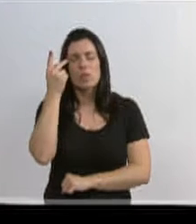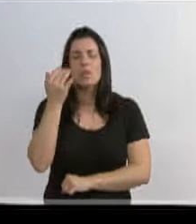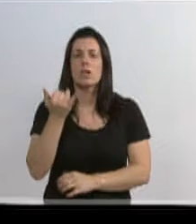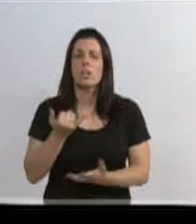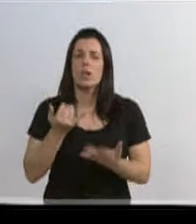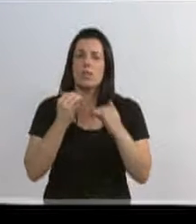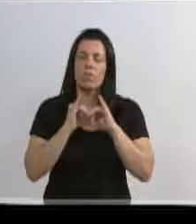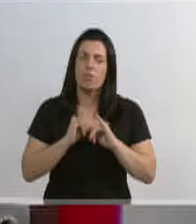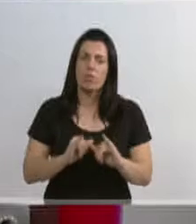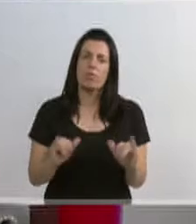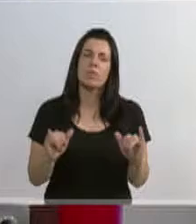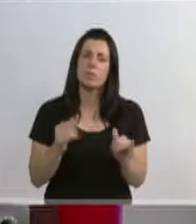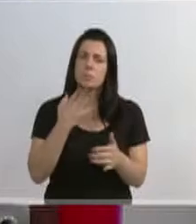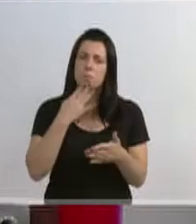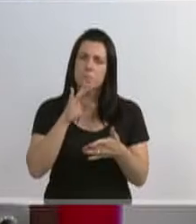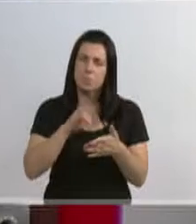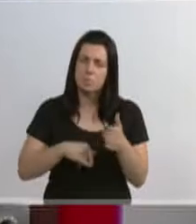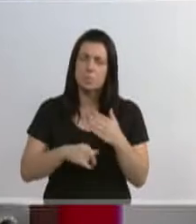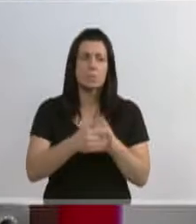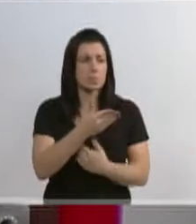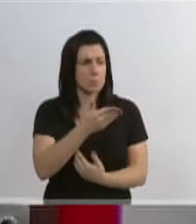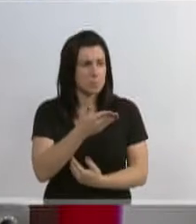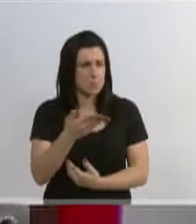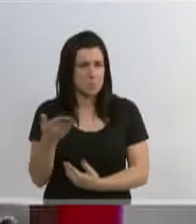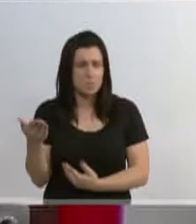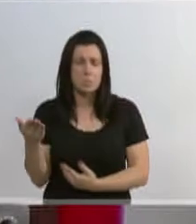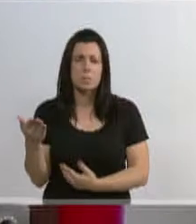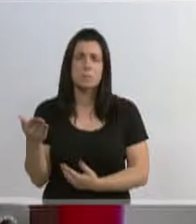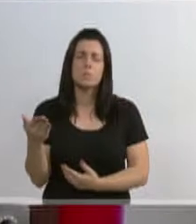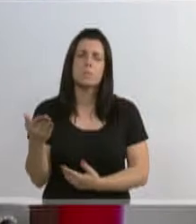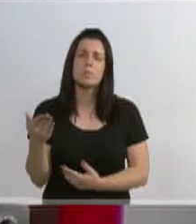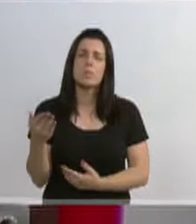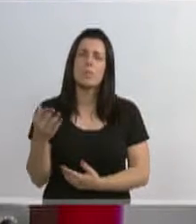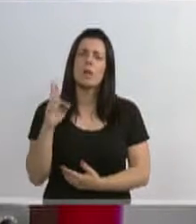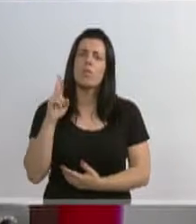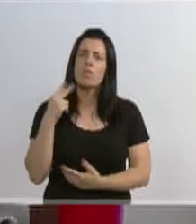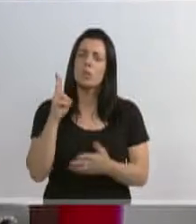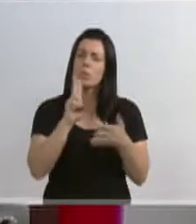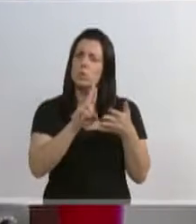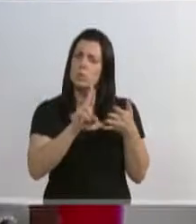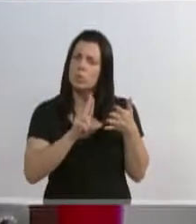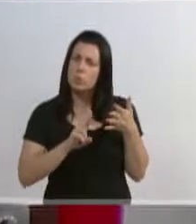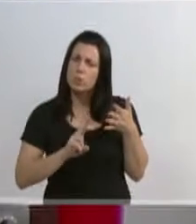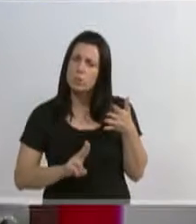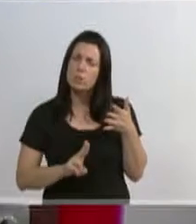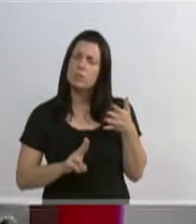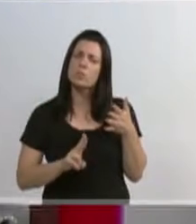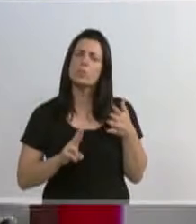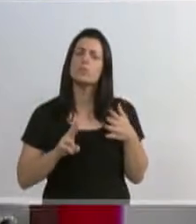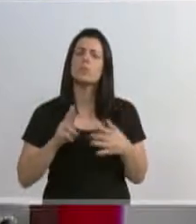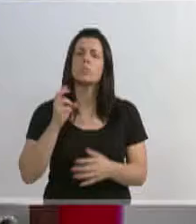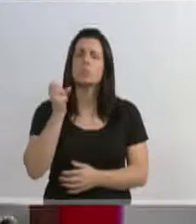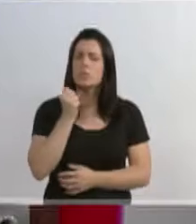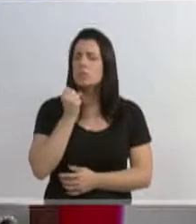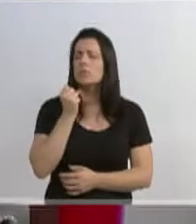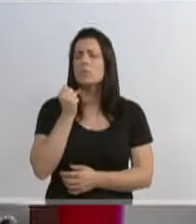esse requerimento, Adriano, Ito, Gilson, Caminha, Alba, Bruno Cunha,